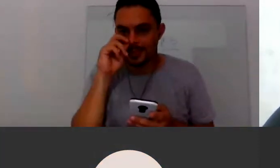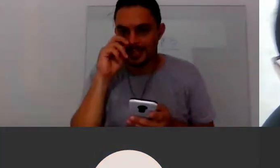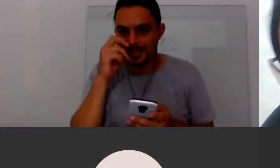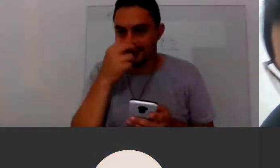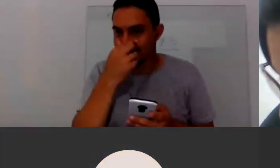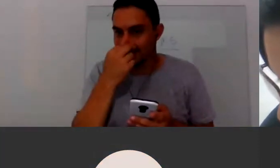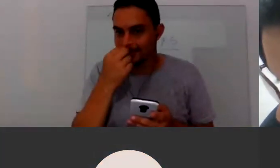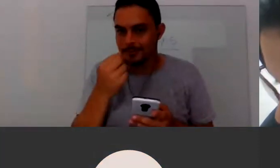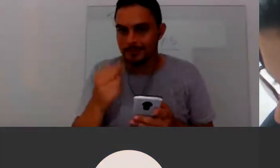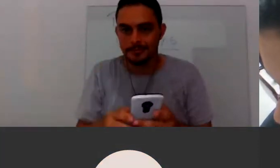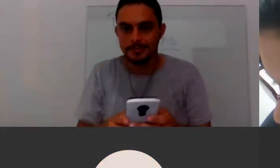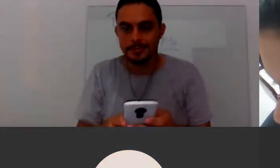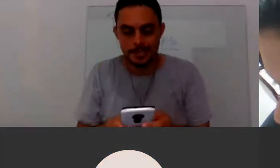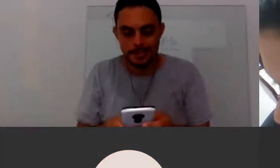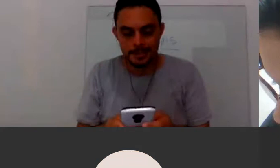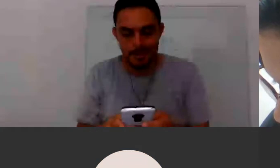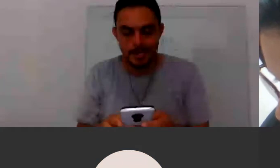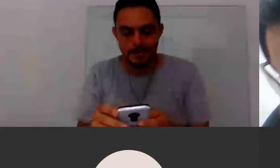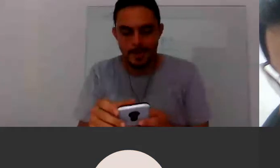coloco minúsculo aqui, talvez desse